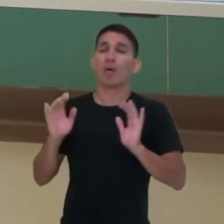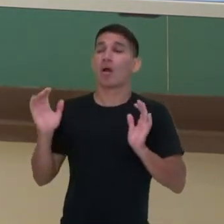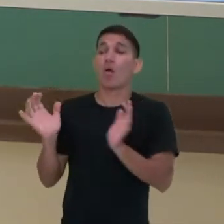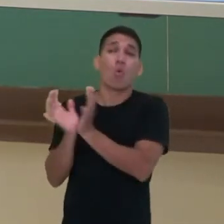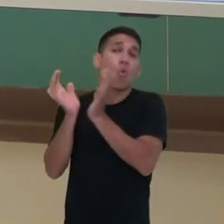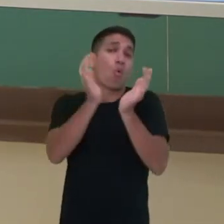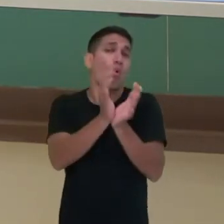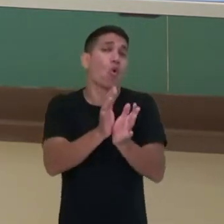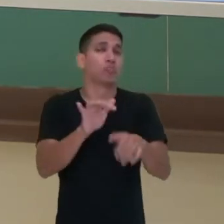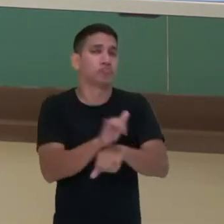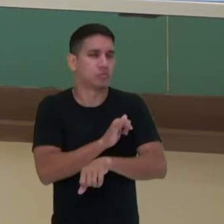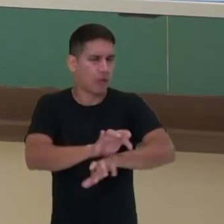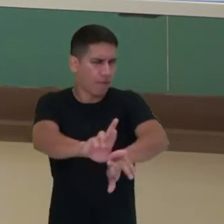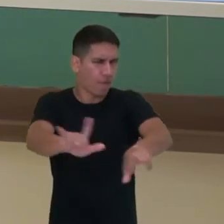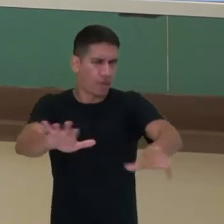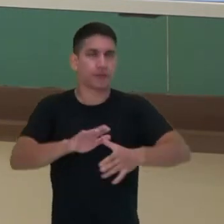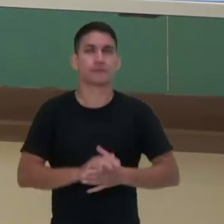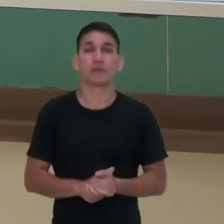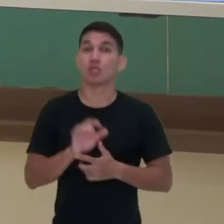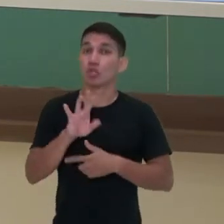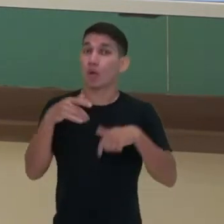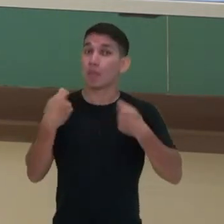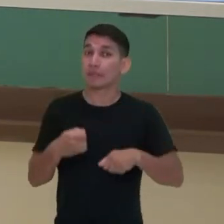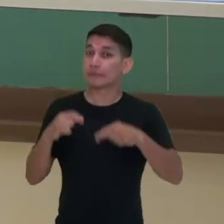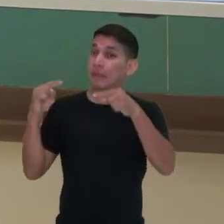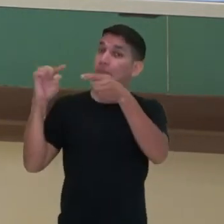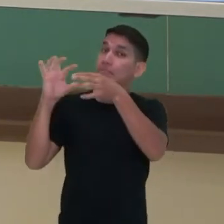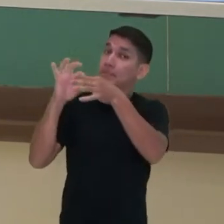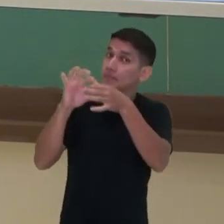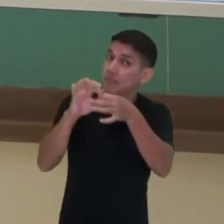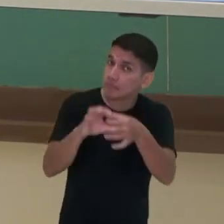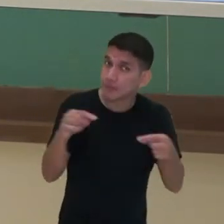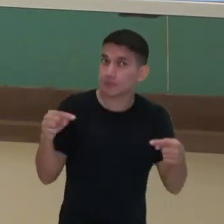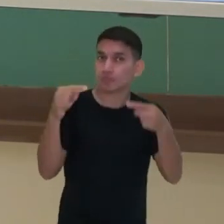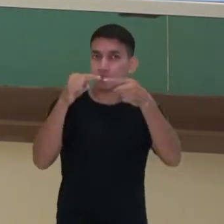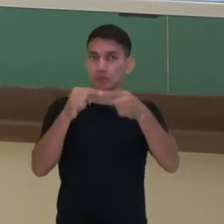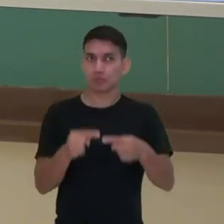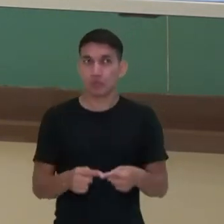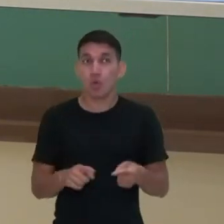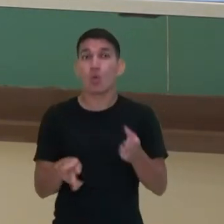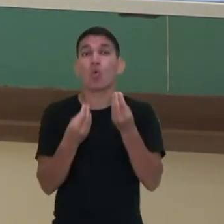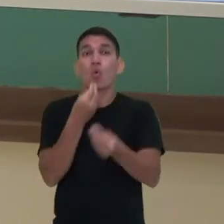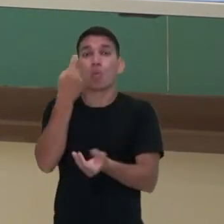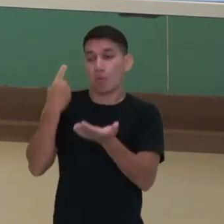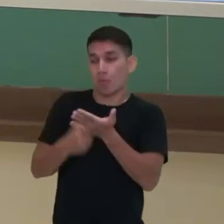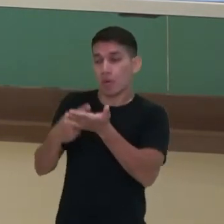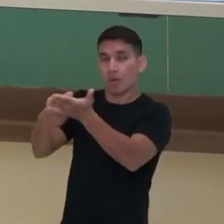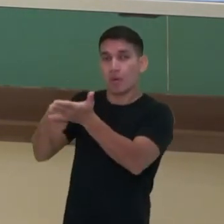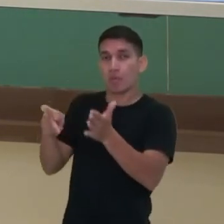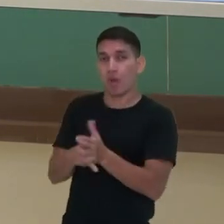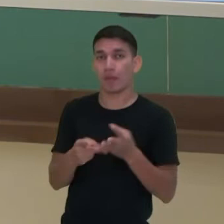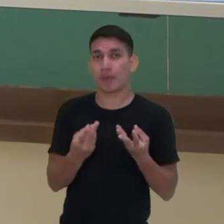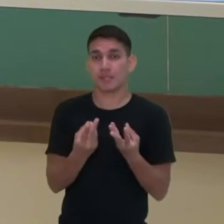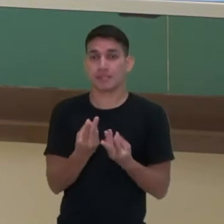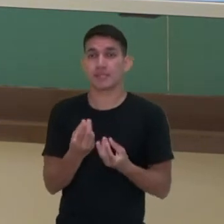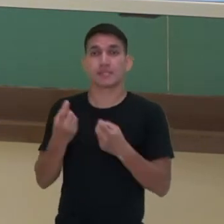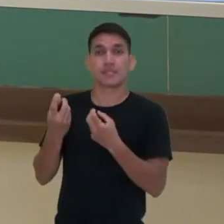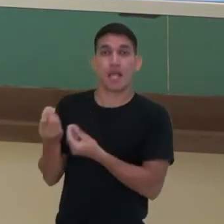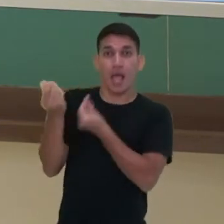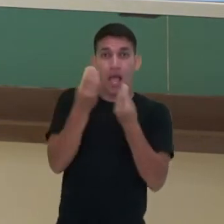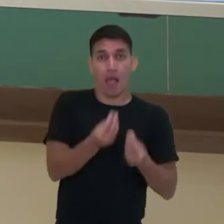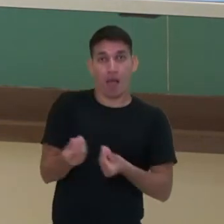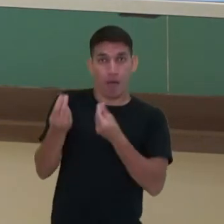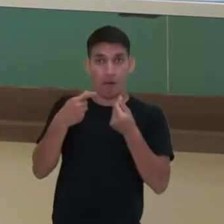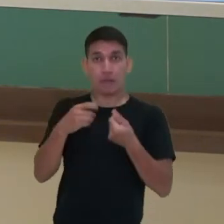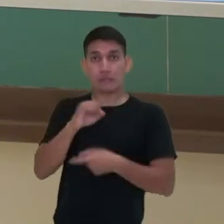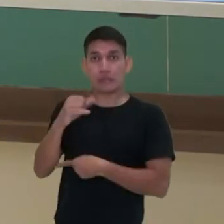pode fazer de diversas maneiras. Só tem que ter coerência em determinar o sexo. Se não tiver como determinar, a gente coloca aquele